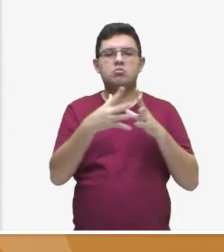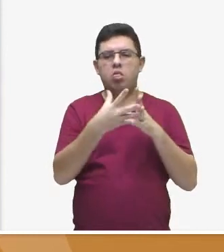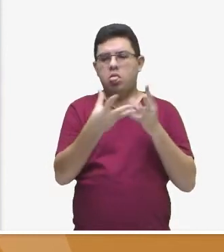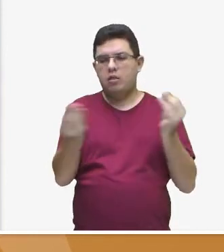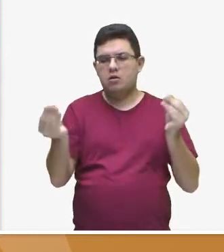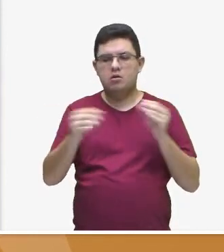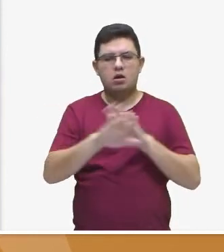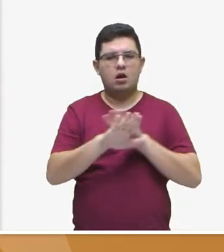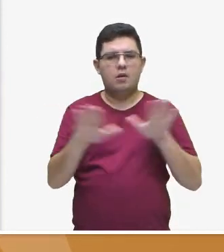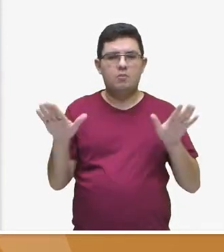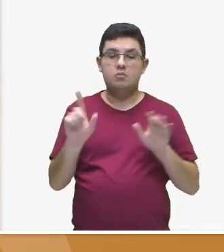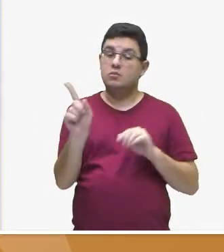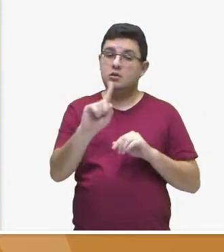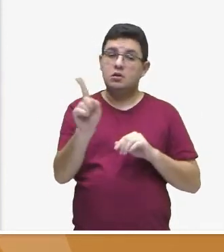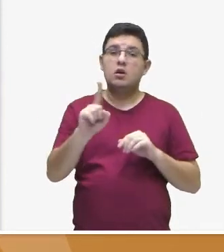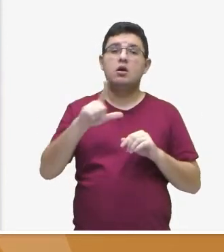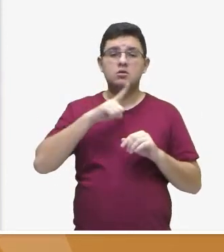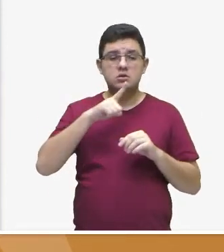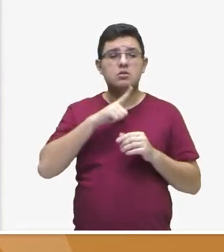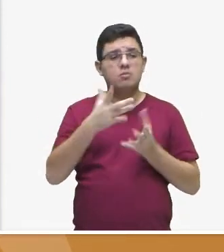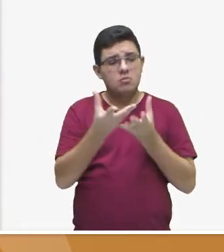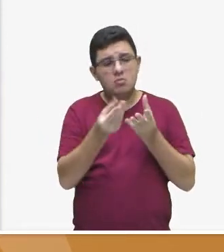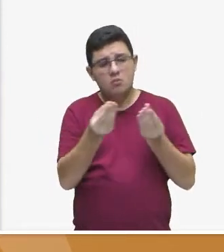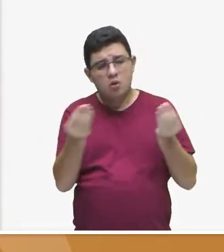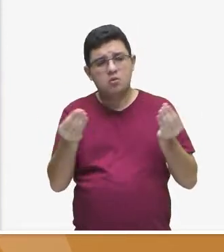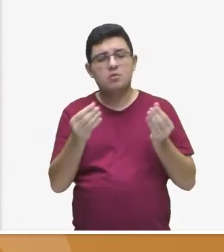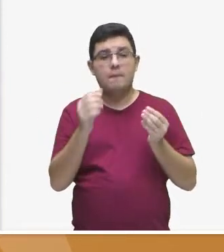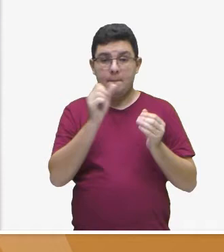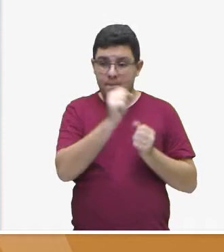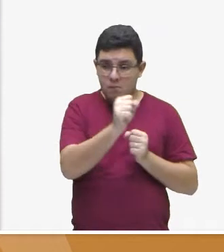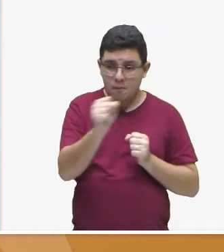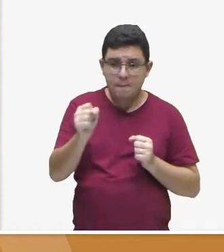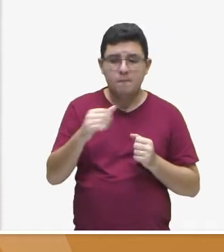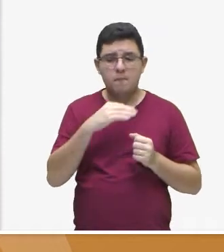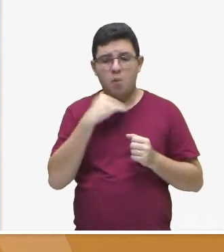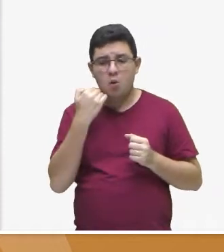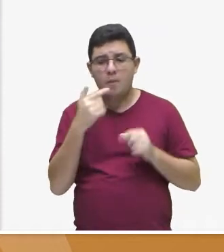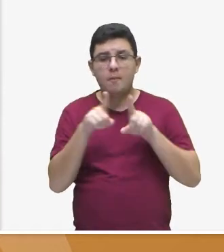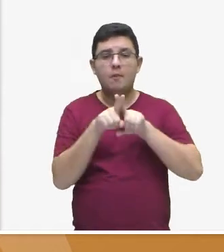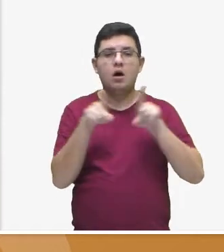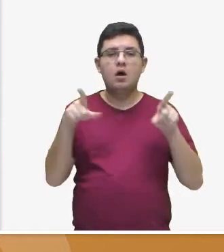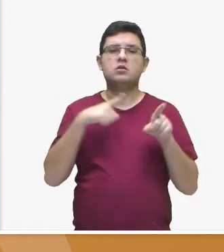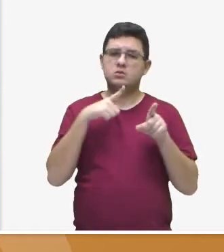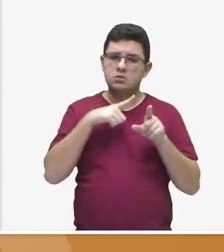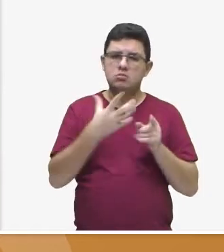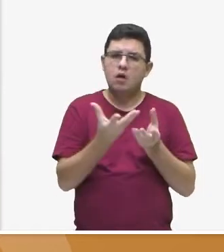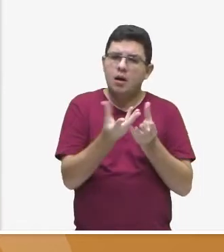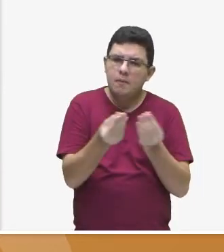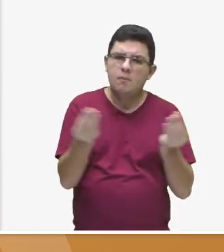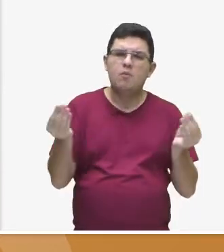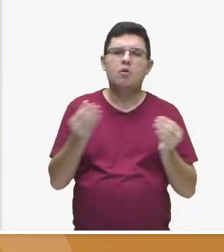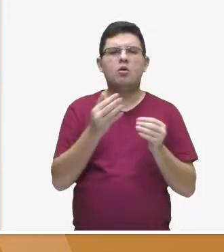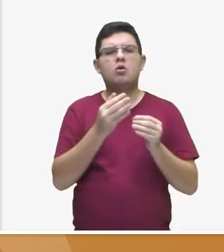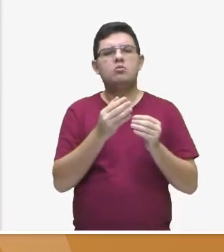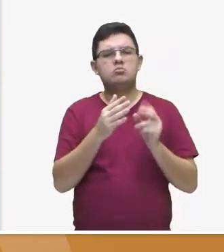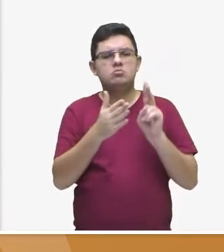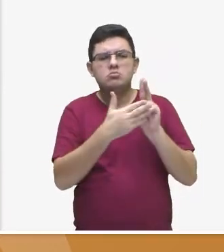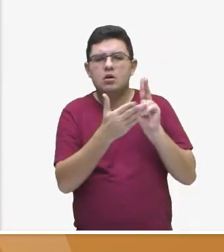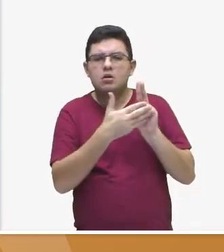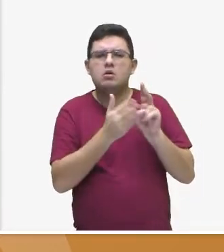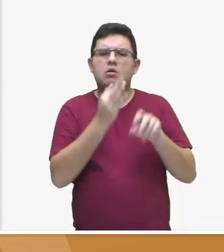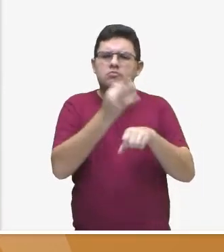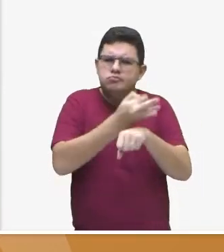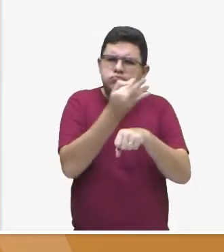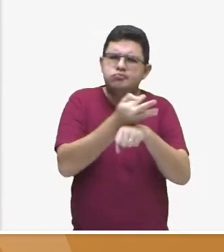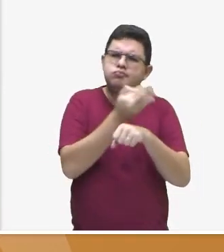muitos, mas ainda tem muitos índios aqui, né? Os que restaram também resistem, e resistem